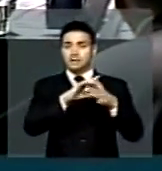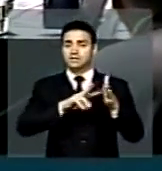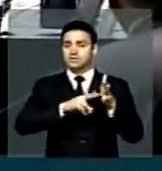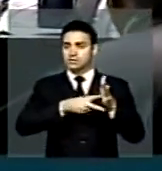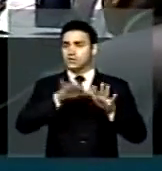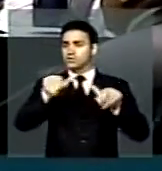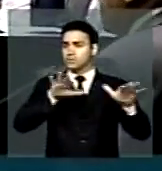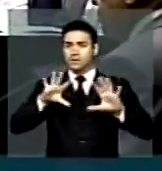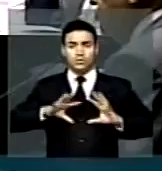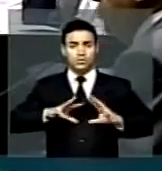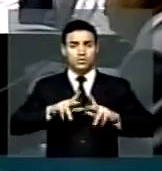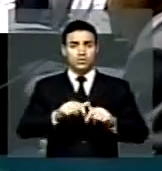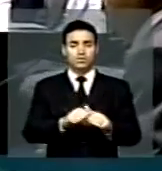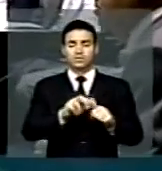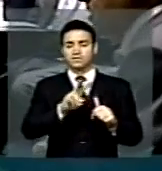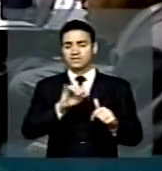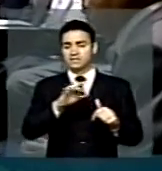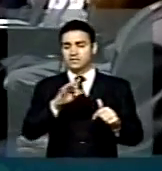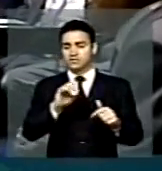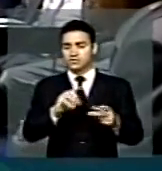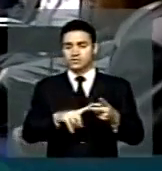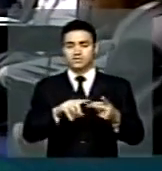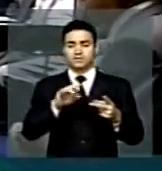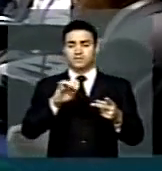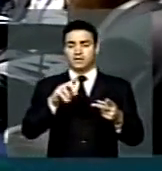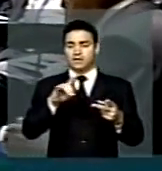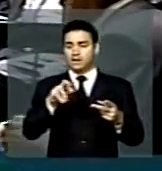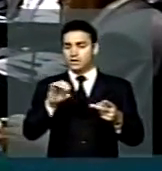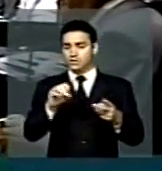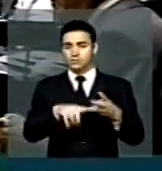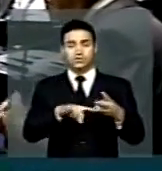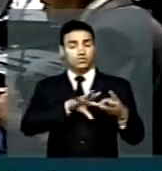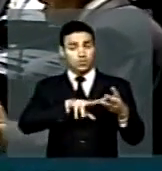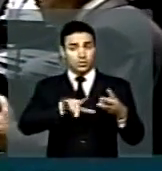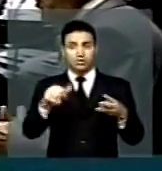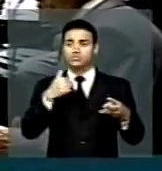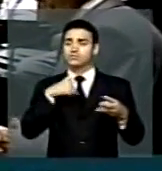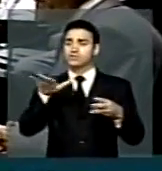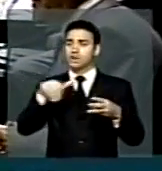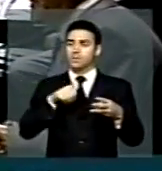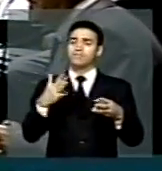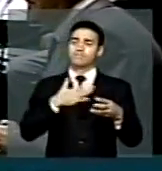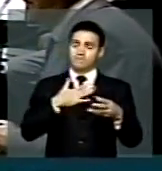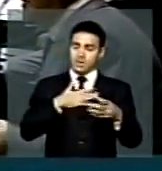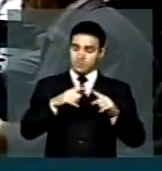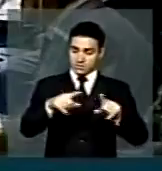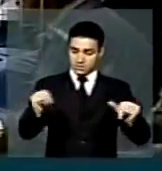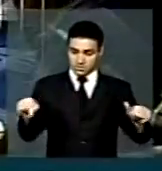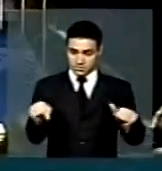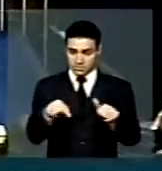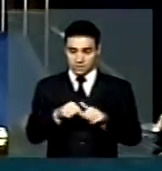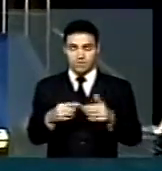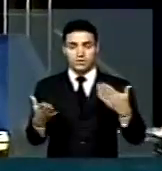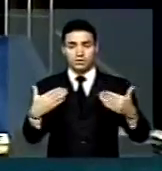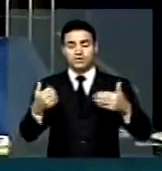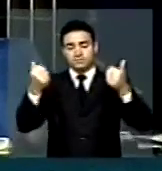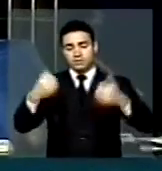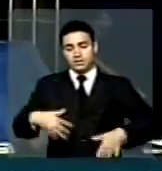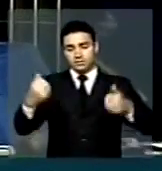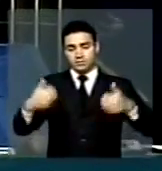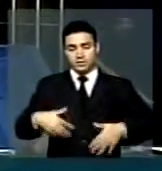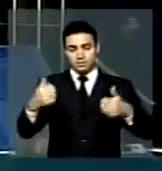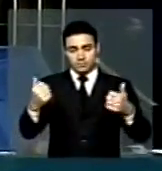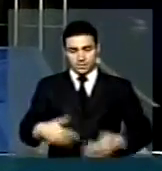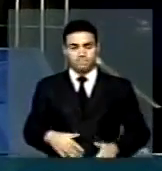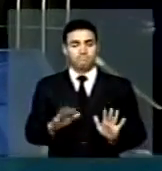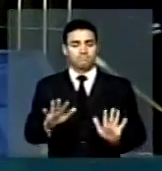exceção. Vicentinho, Medeiros, todos ao meu gabinete. E explicava. No